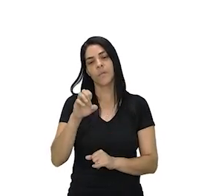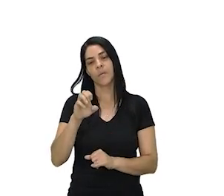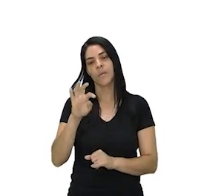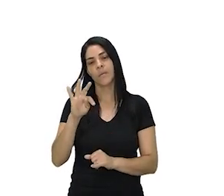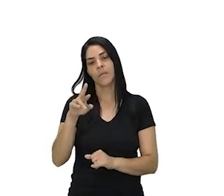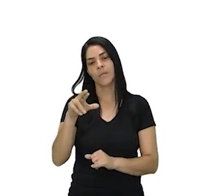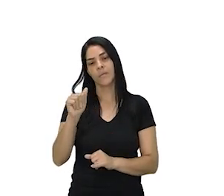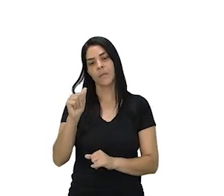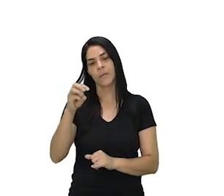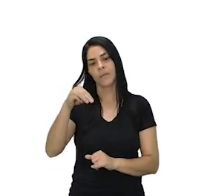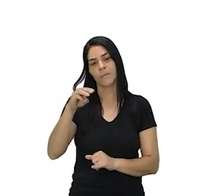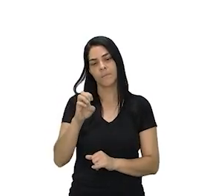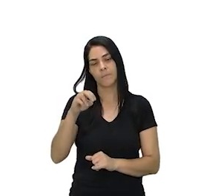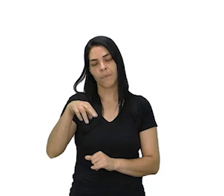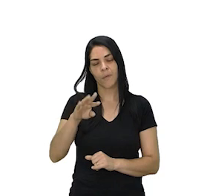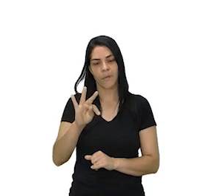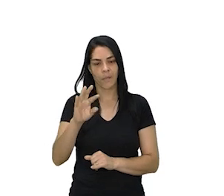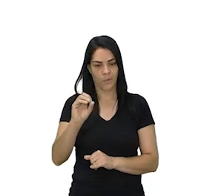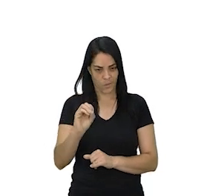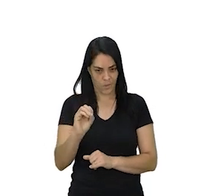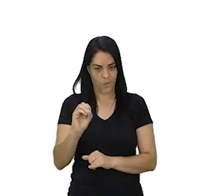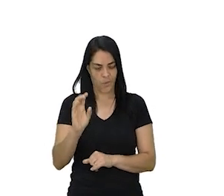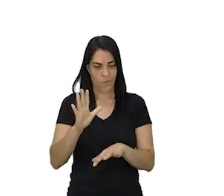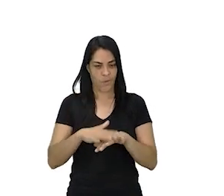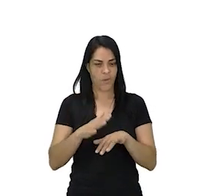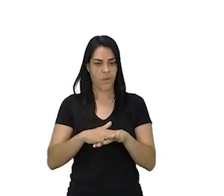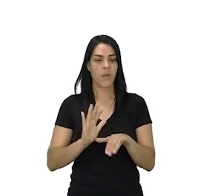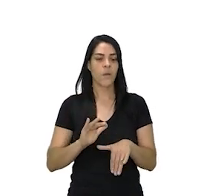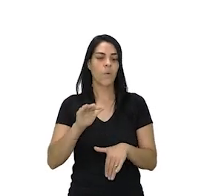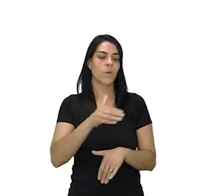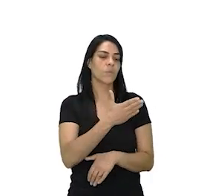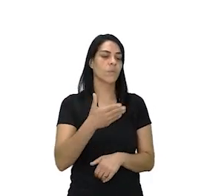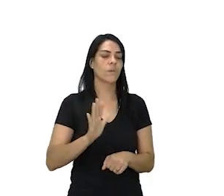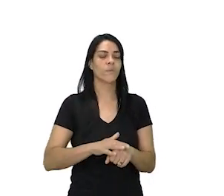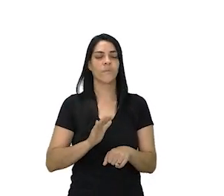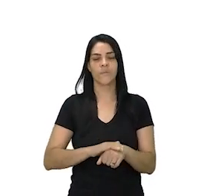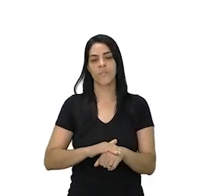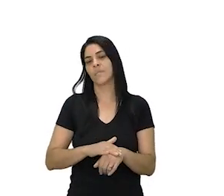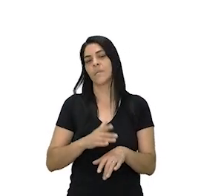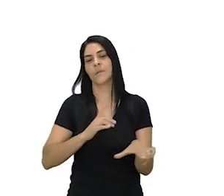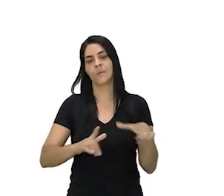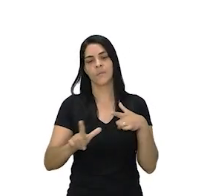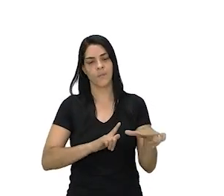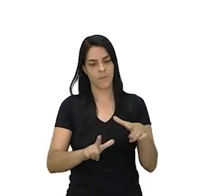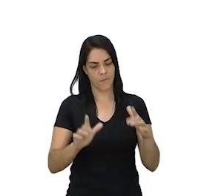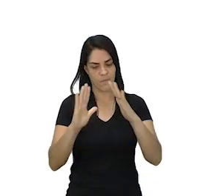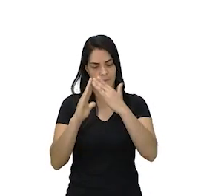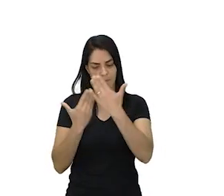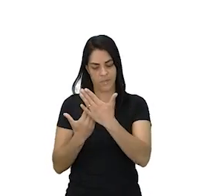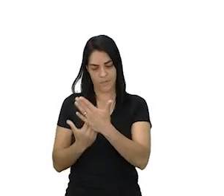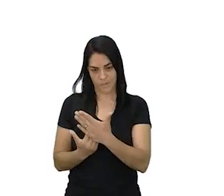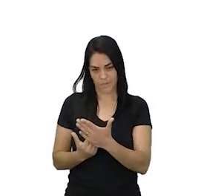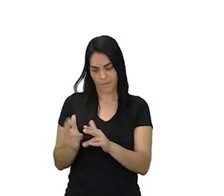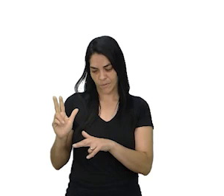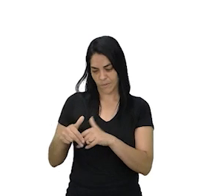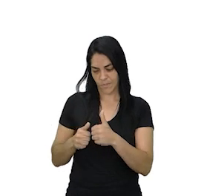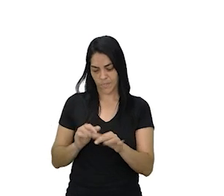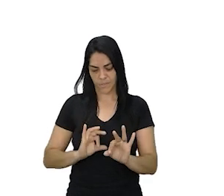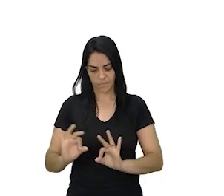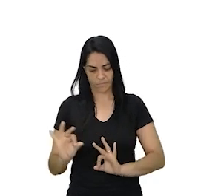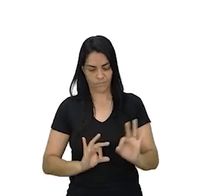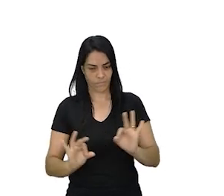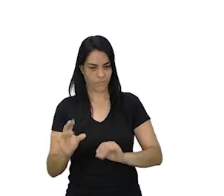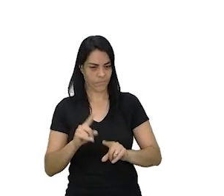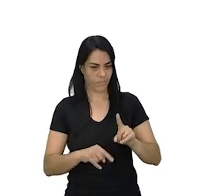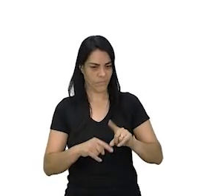Muitas vezes a gente, quando vai fazer o trabalho na escola, em função da organização dos materiais